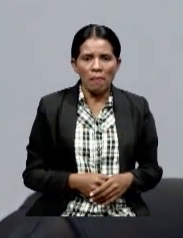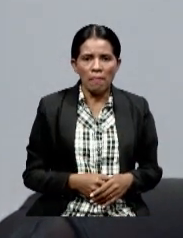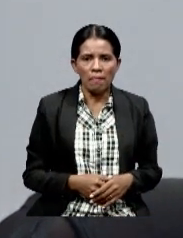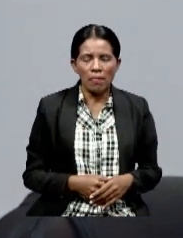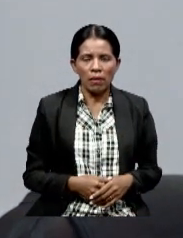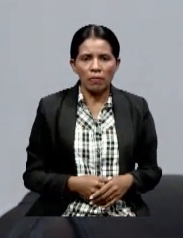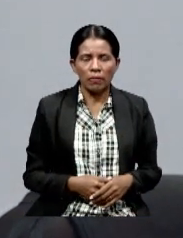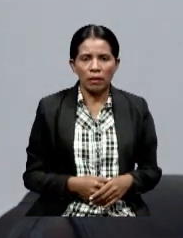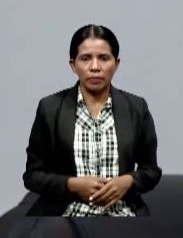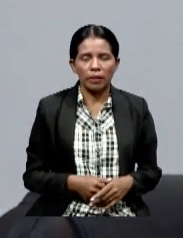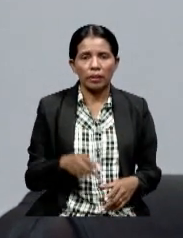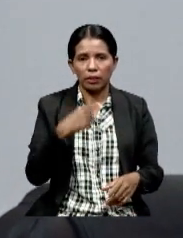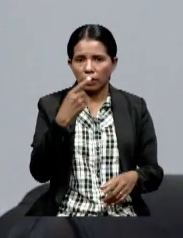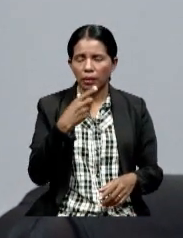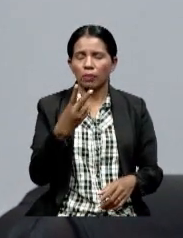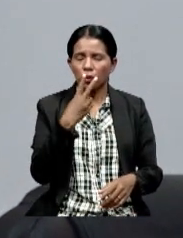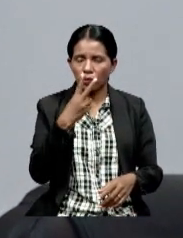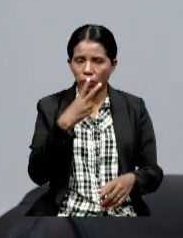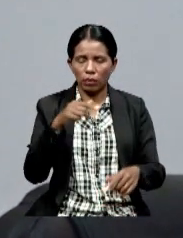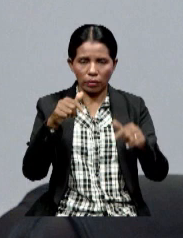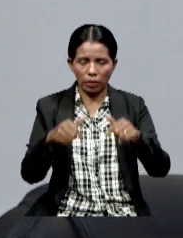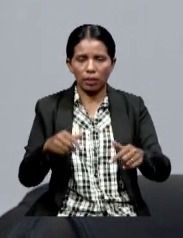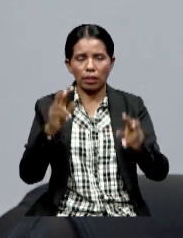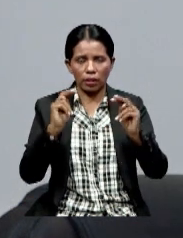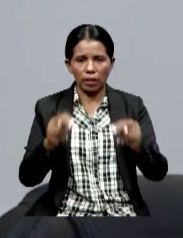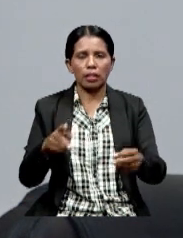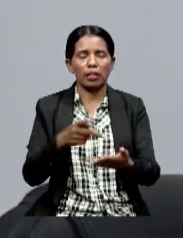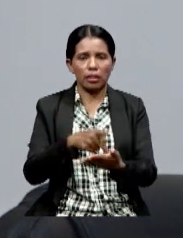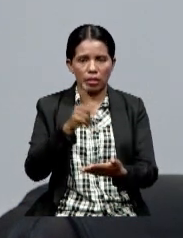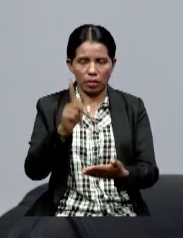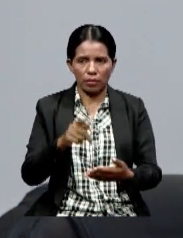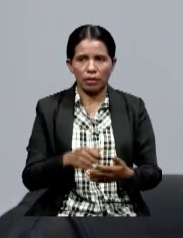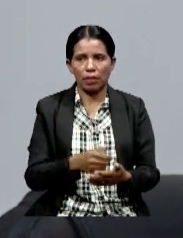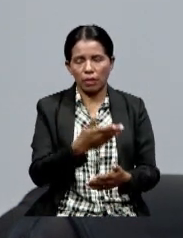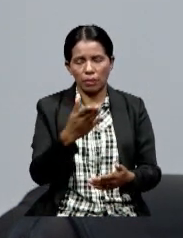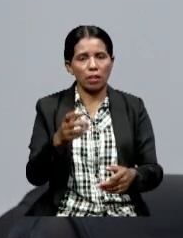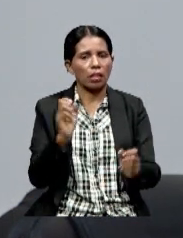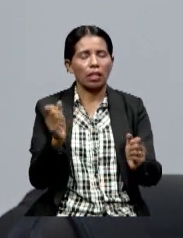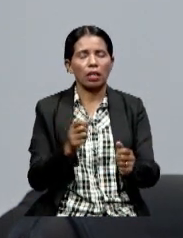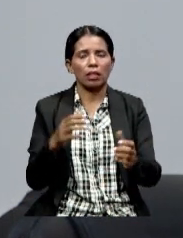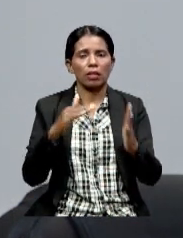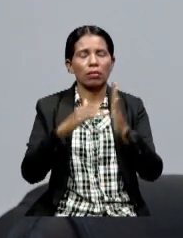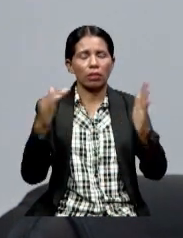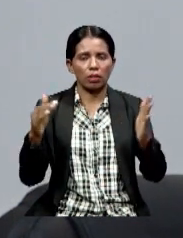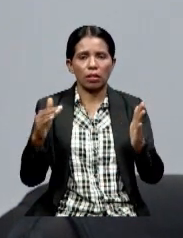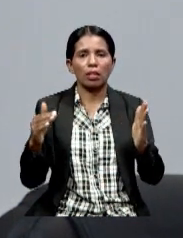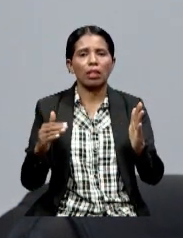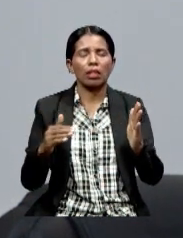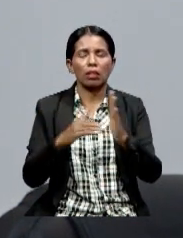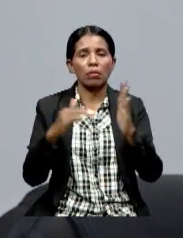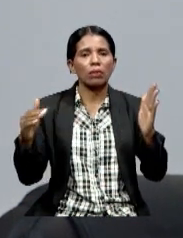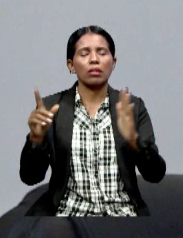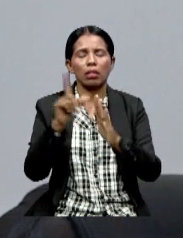regra. Então, como não viola, tem que ir à autoridade da regra também. Então, ou viola a regra, então tem que ser o ponto também. Tem que ser o coima